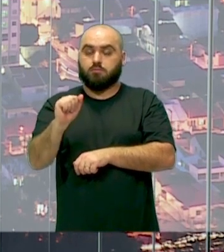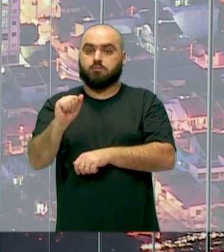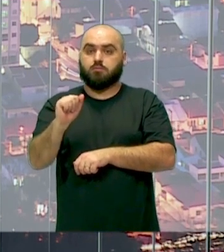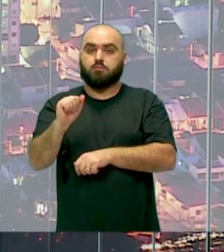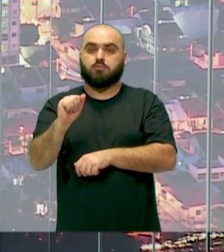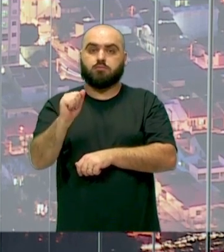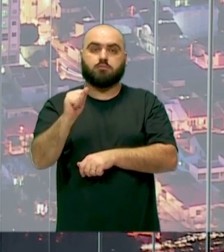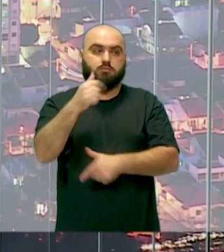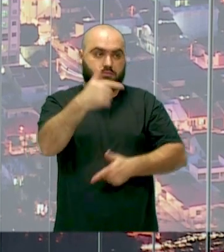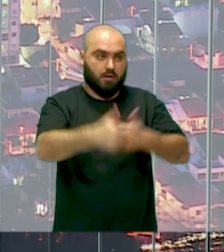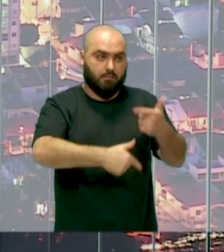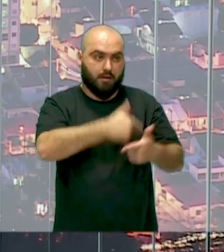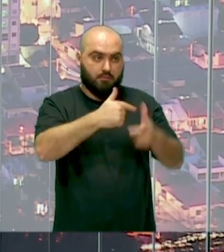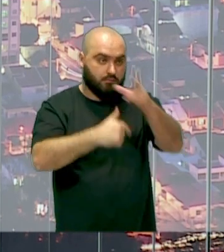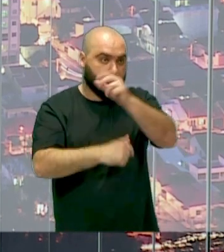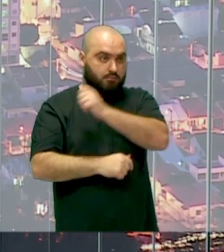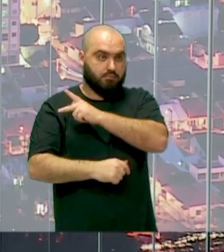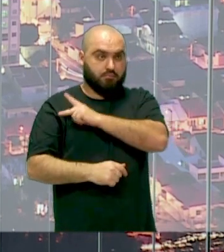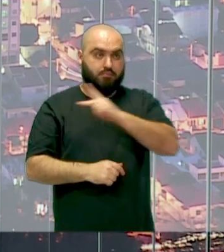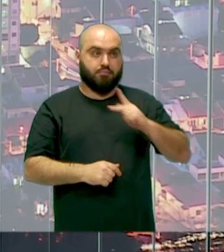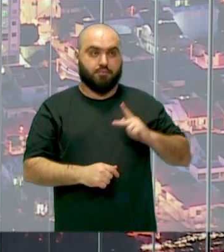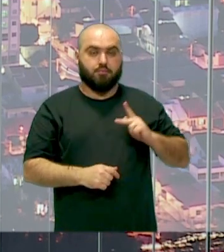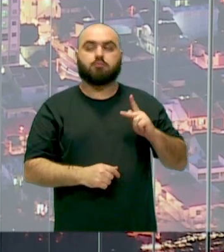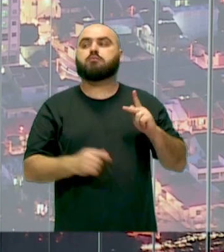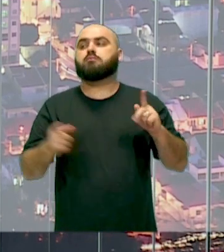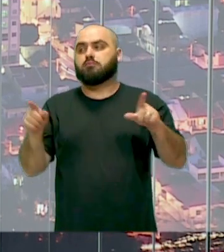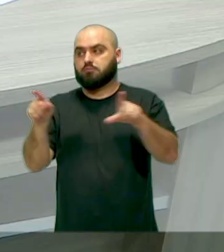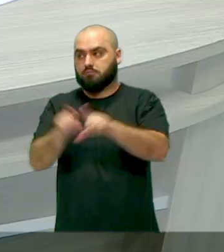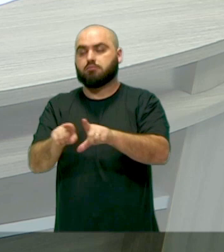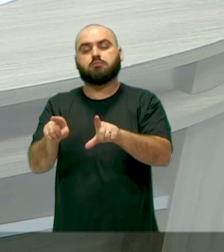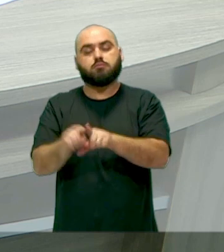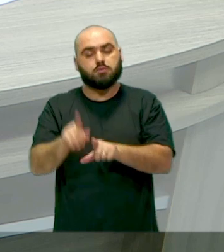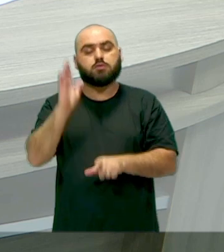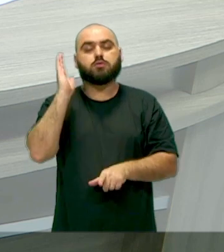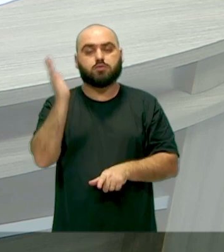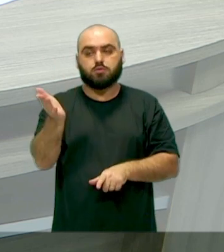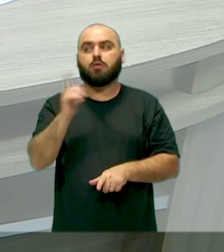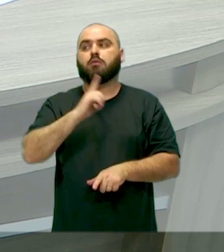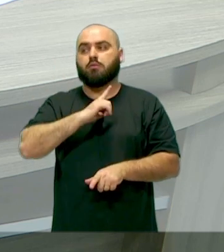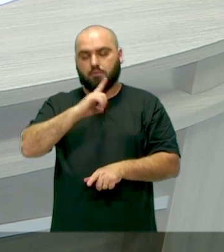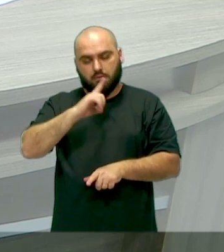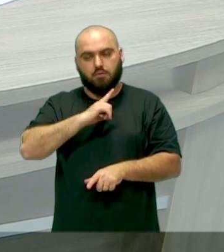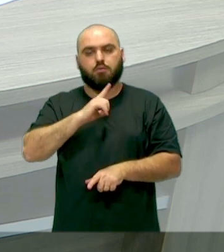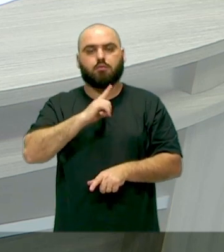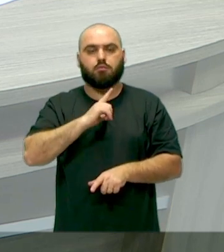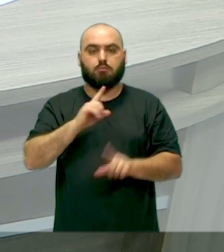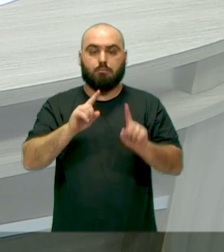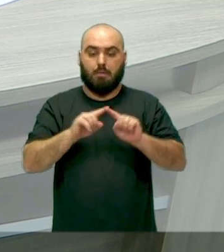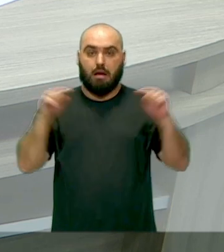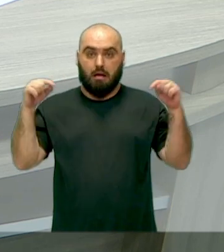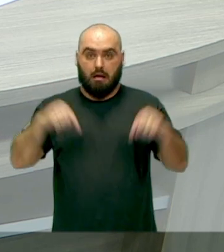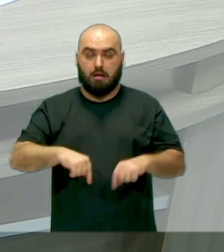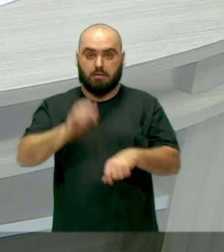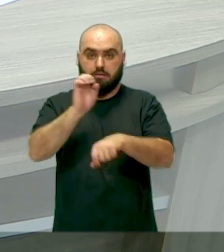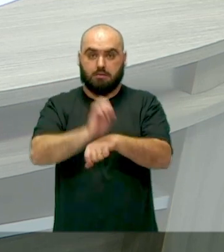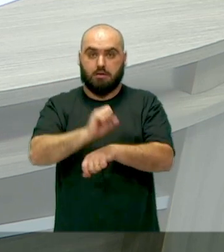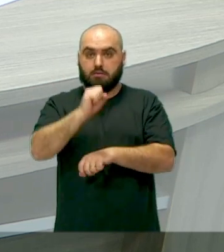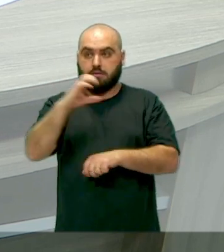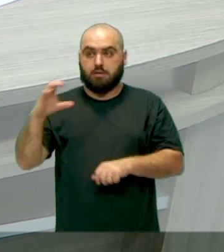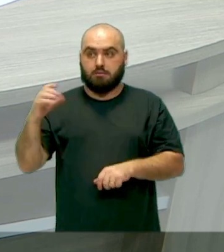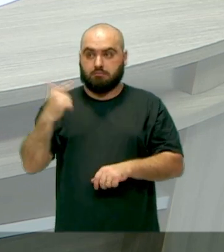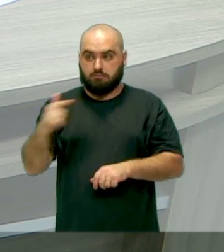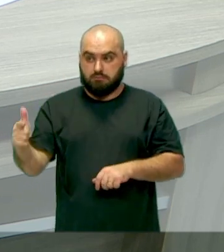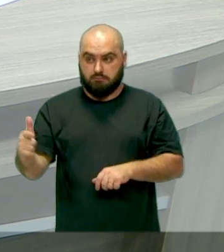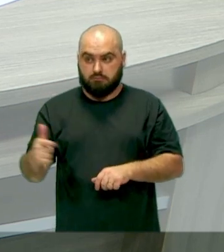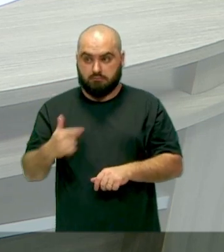no serviço público. Né, inclusive, já teve. Isso... Mas aqui no estado não sei se tem,